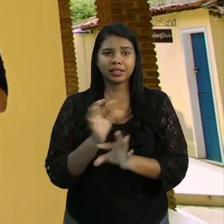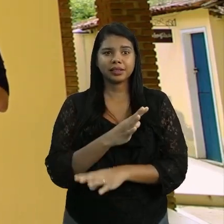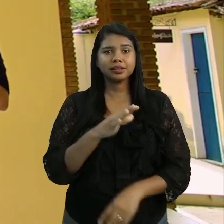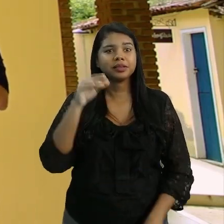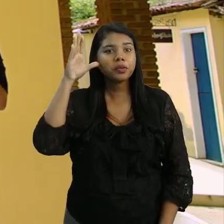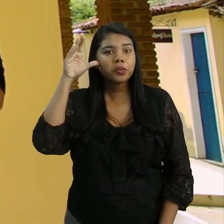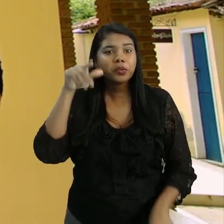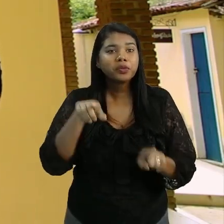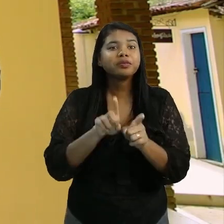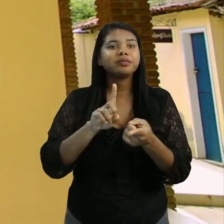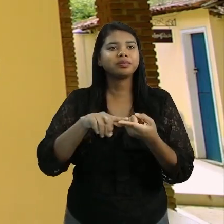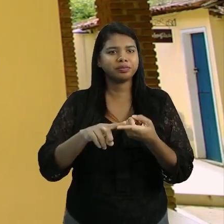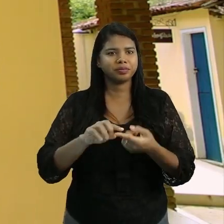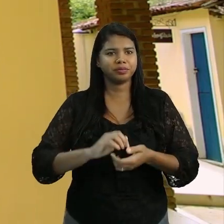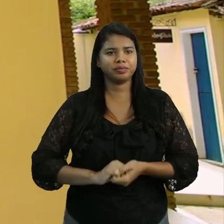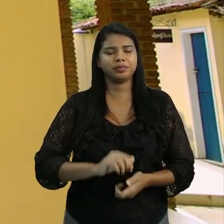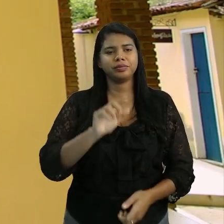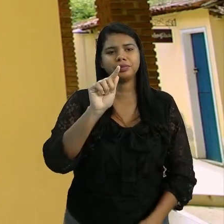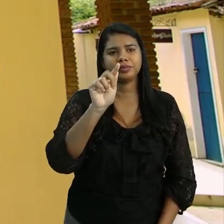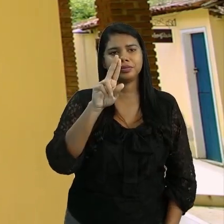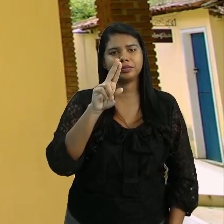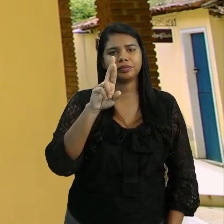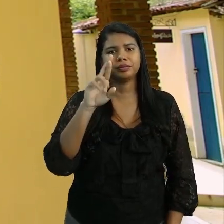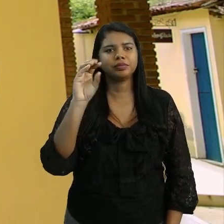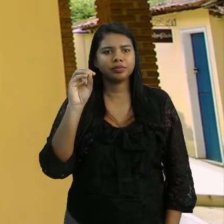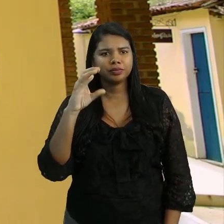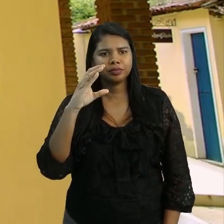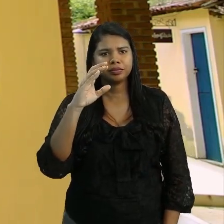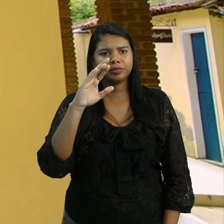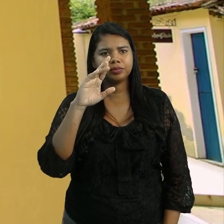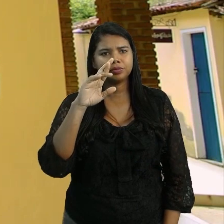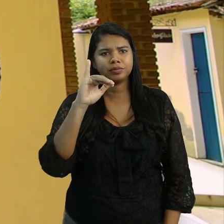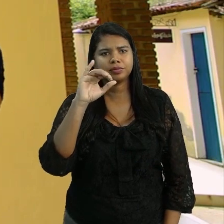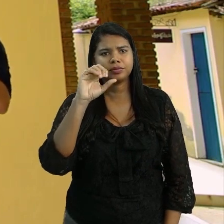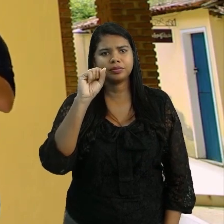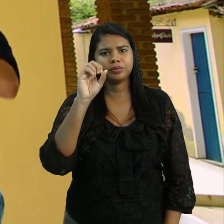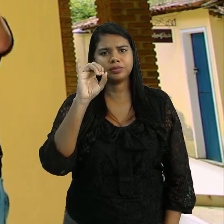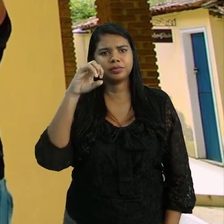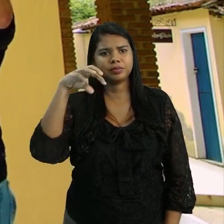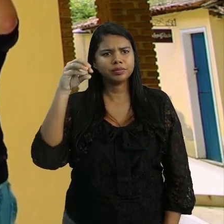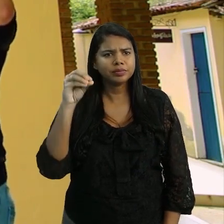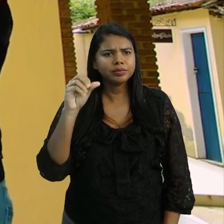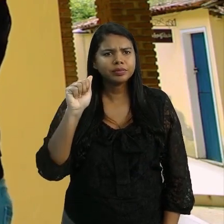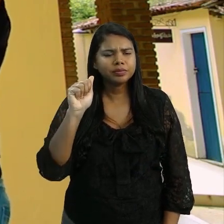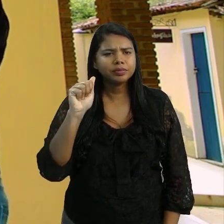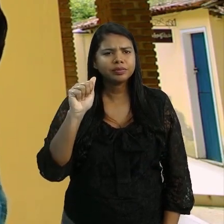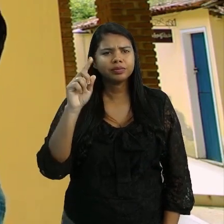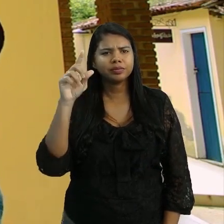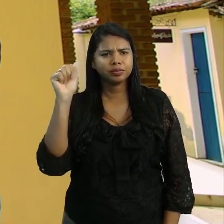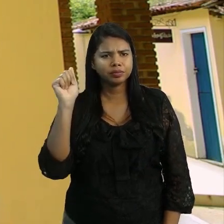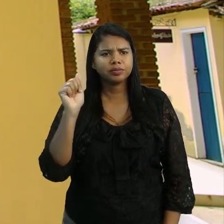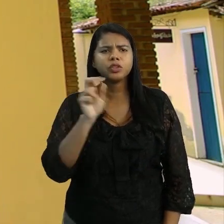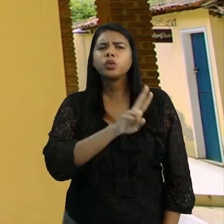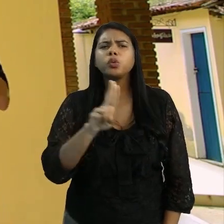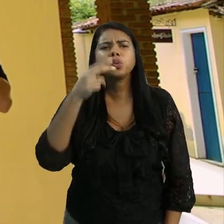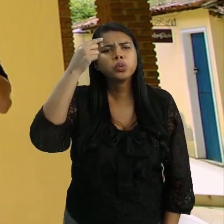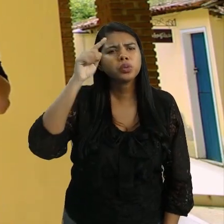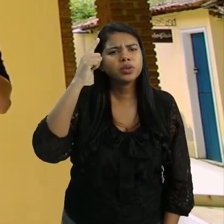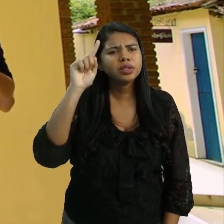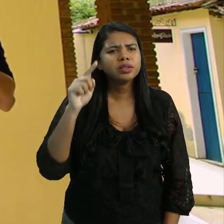elas que restauraram. Que massa, que bacana. Então tem um significado histórico, tem um significado comunitário e tem um